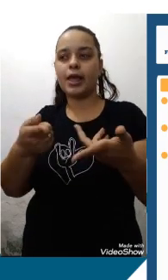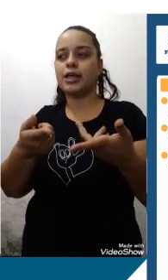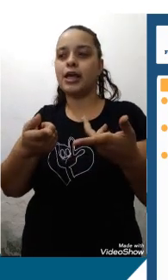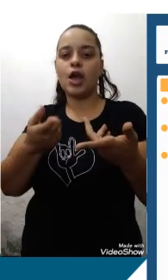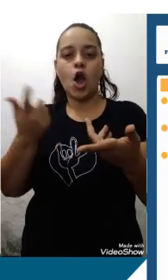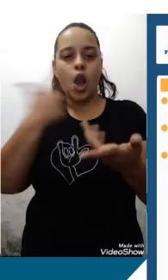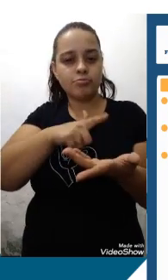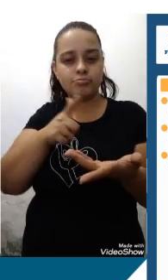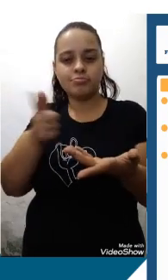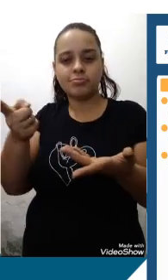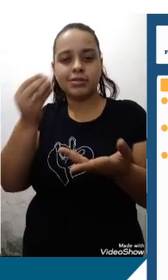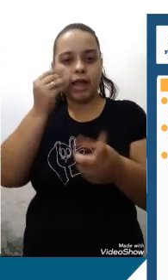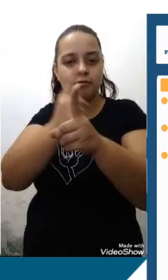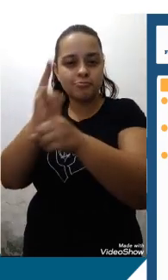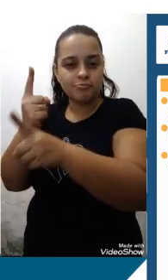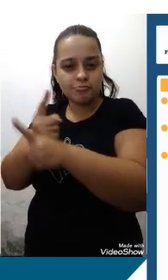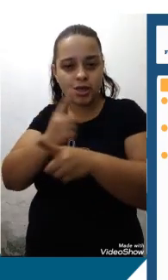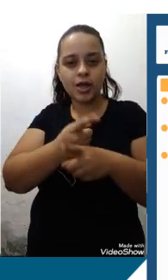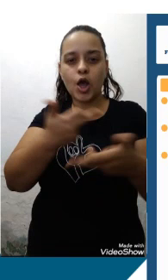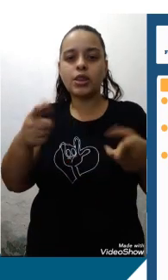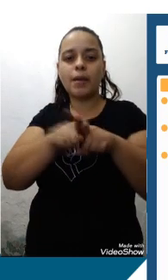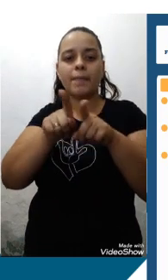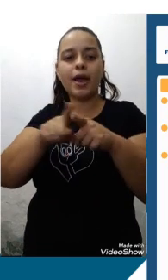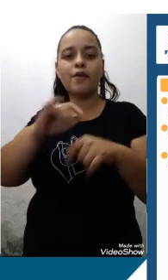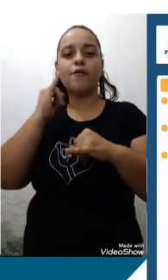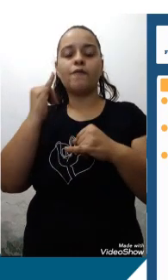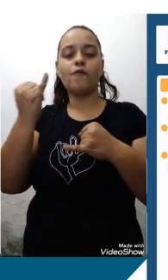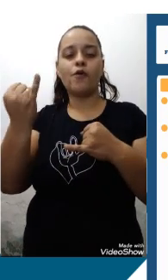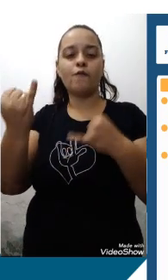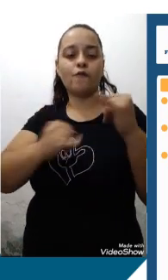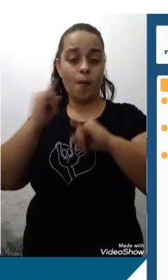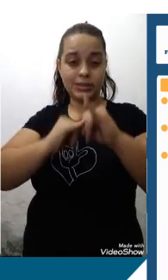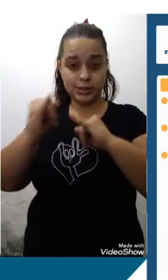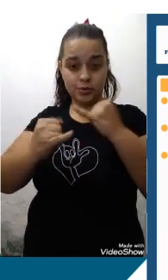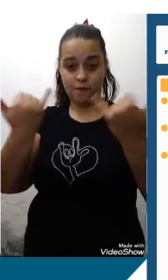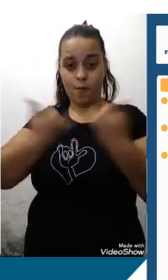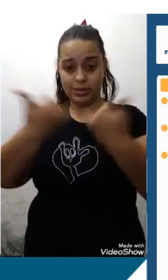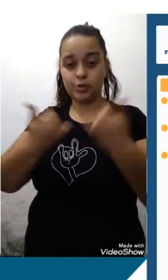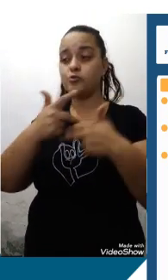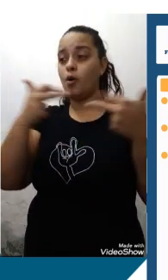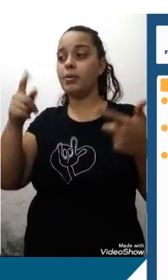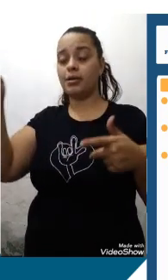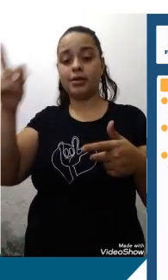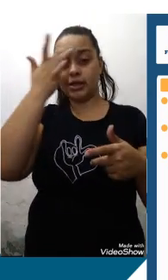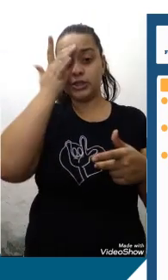das riquezas que ele busca, na expectativa de conseguir indicações que o levassem à Índia, onde ele finalmente chega